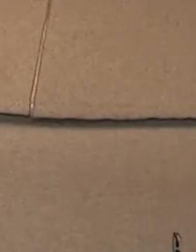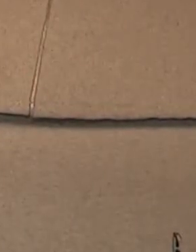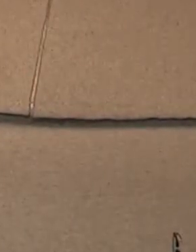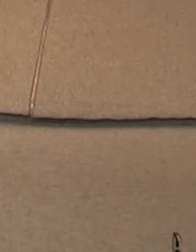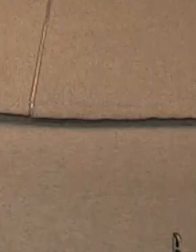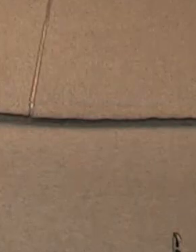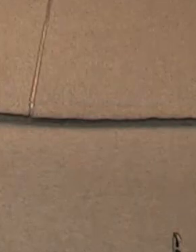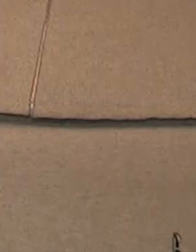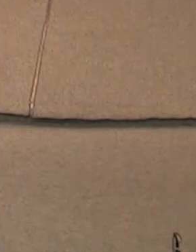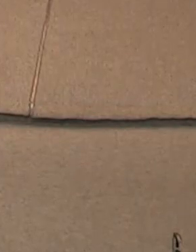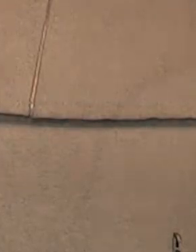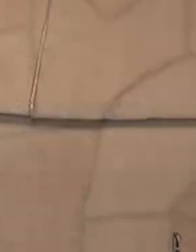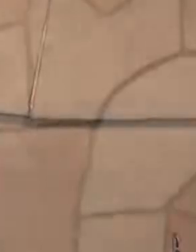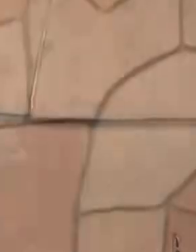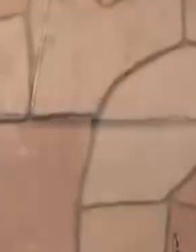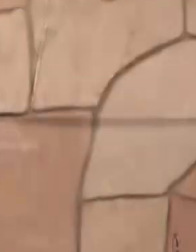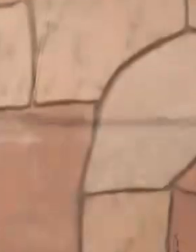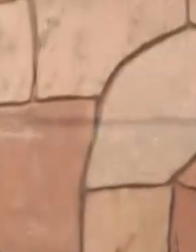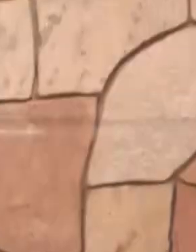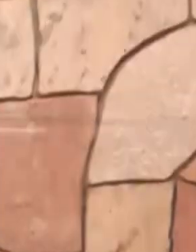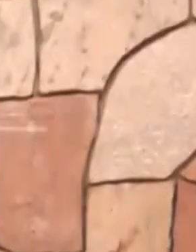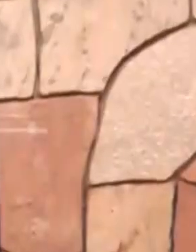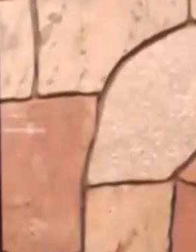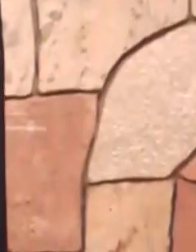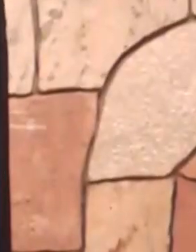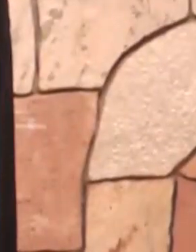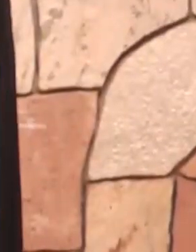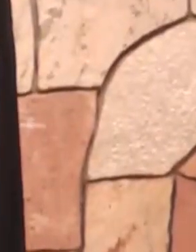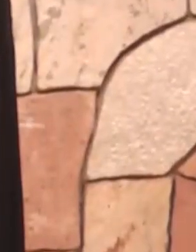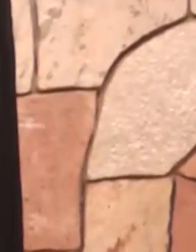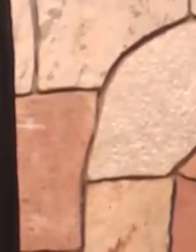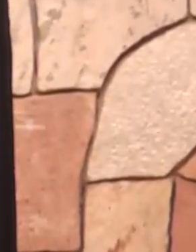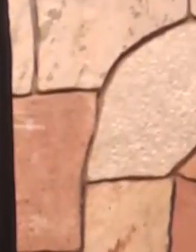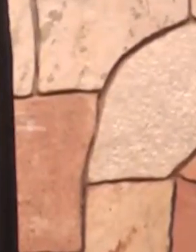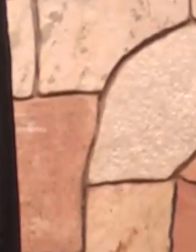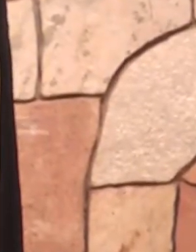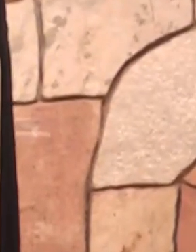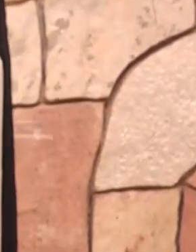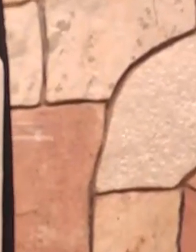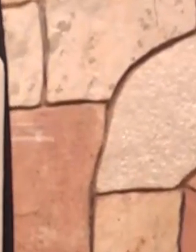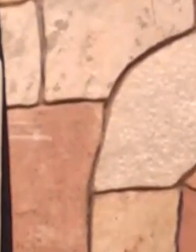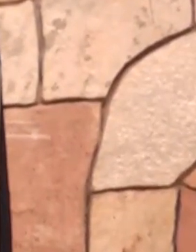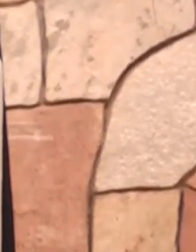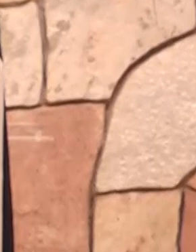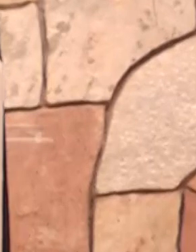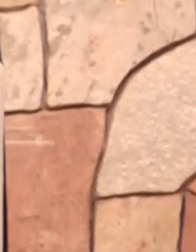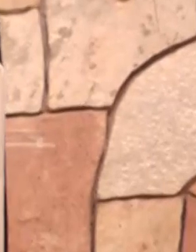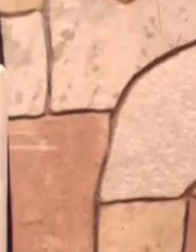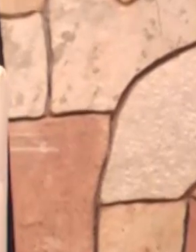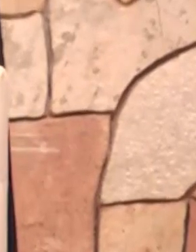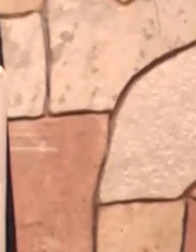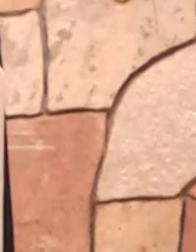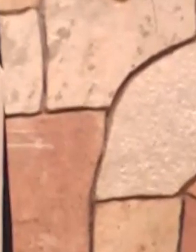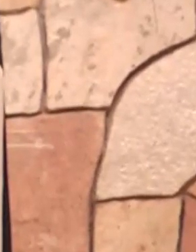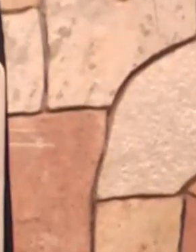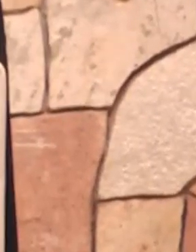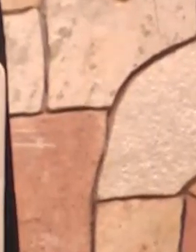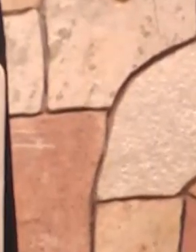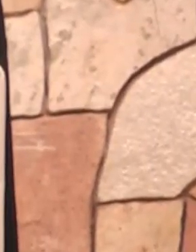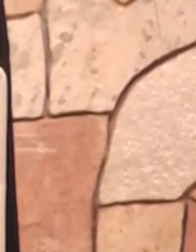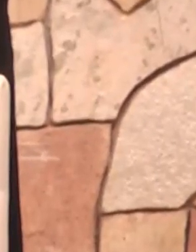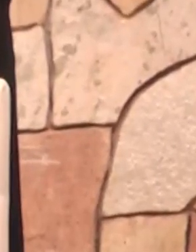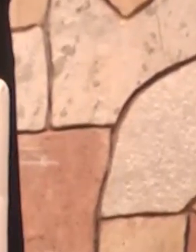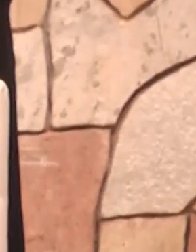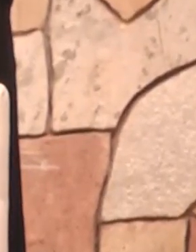Vivo não mais eu, mas Cristo vive em mim. Portanto, vamos dedicar ao Senhor nossos dízimos e ofertas,